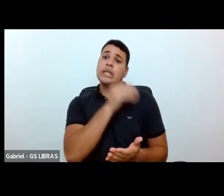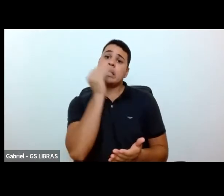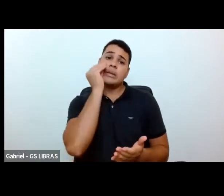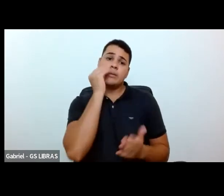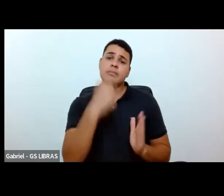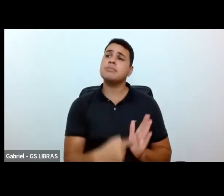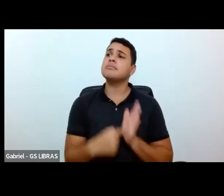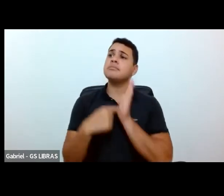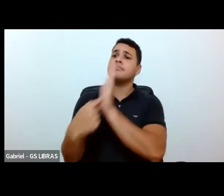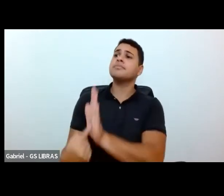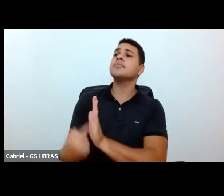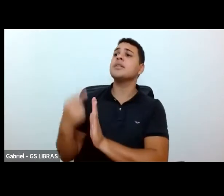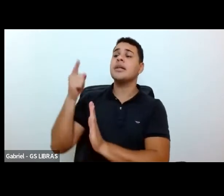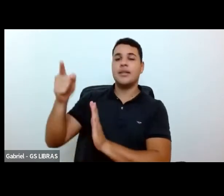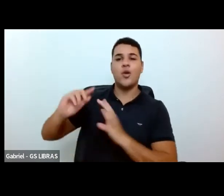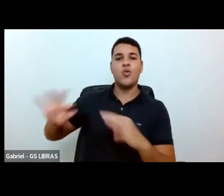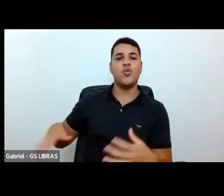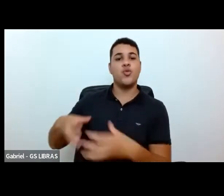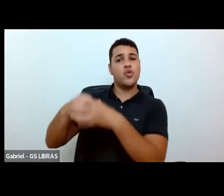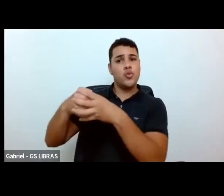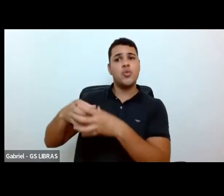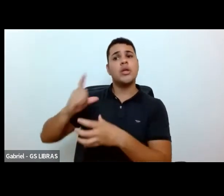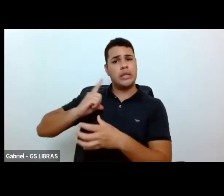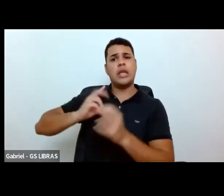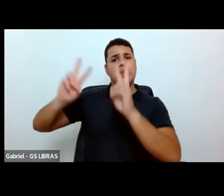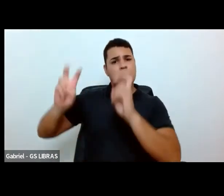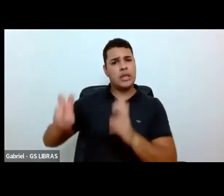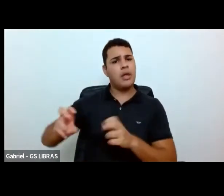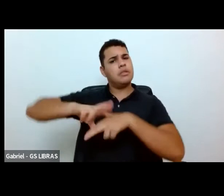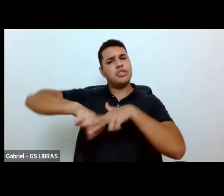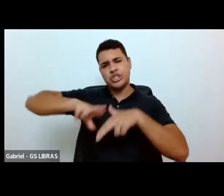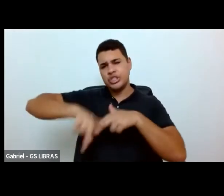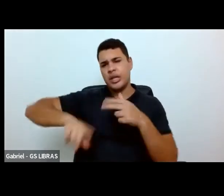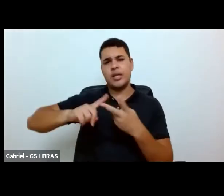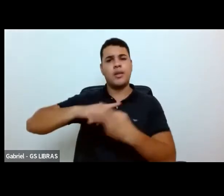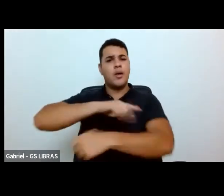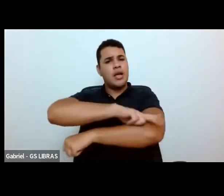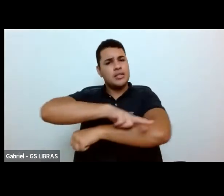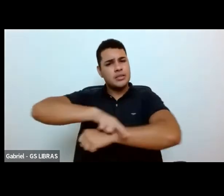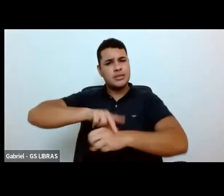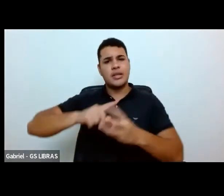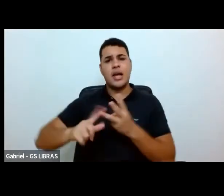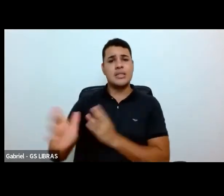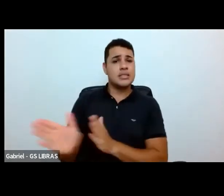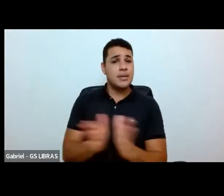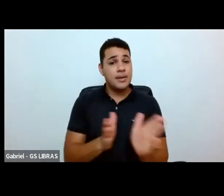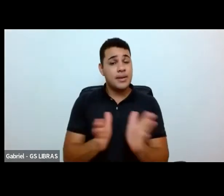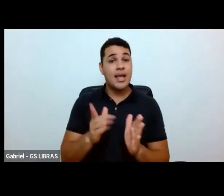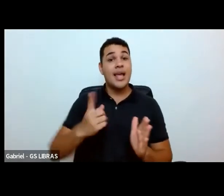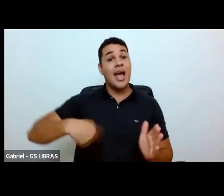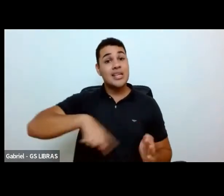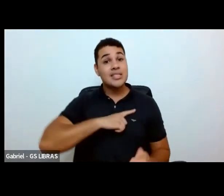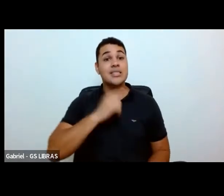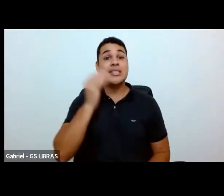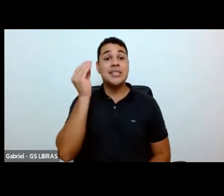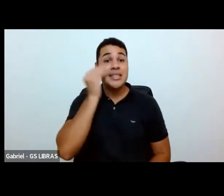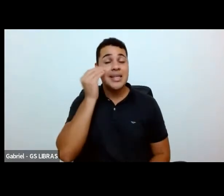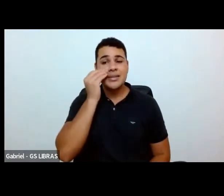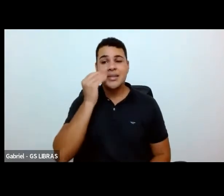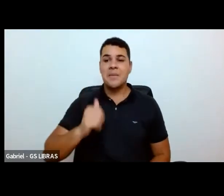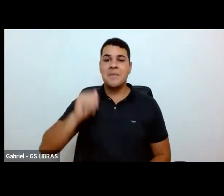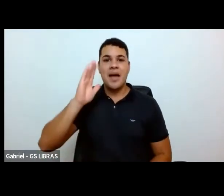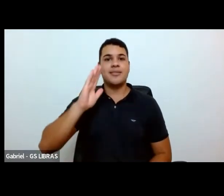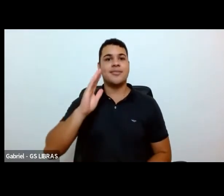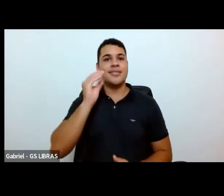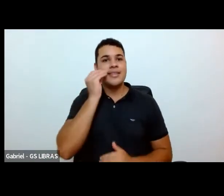nessa centralidade, a pauta da luta antirracista, da equidade de gênero, da acessibilidade, e a gente tem construído, né, nesse